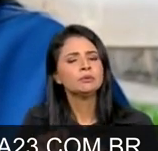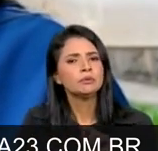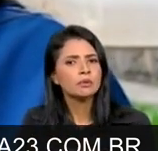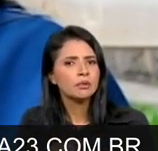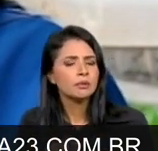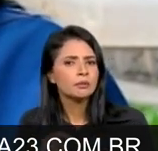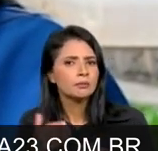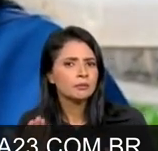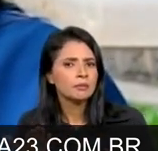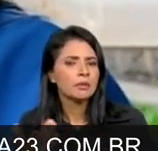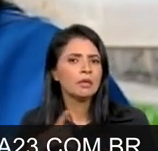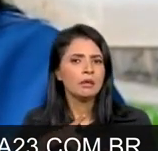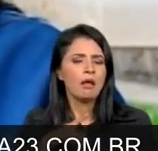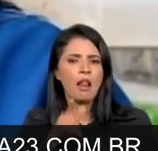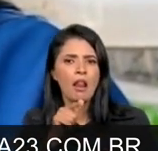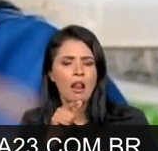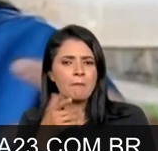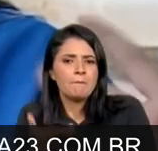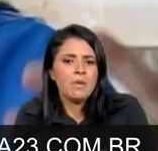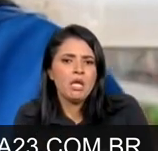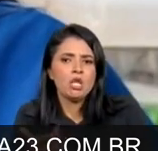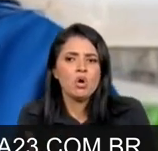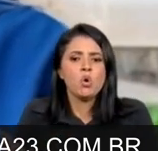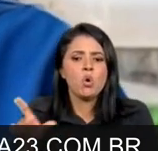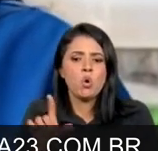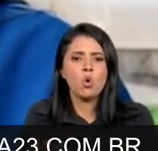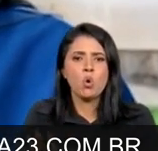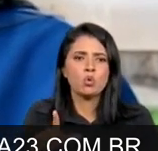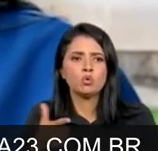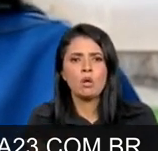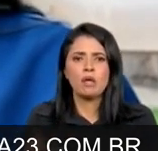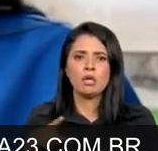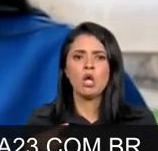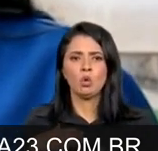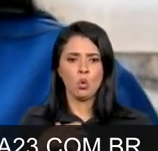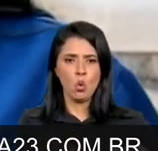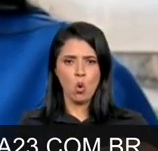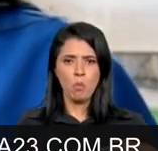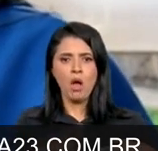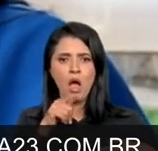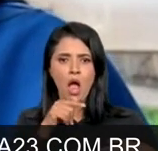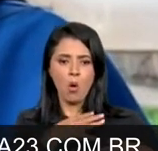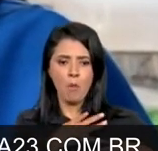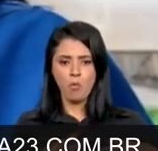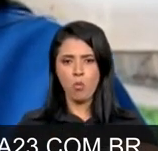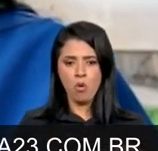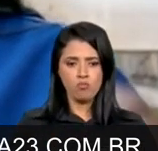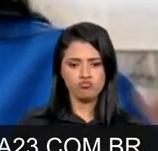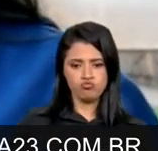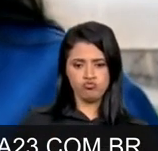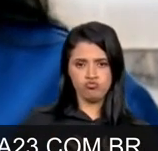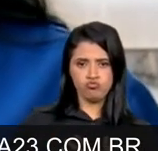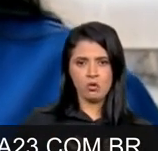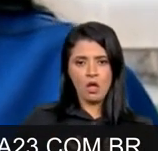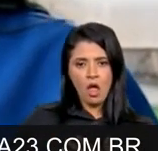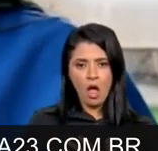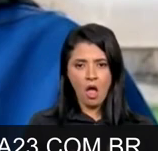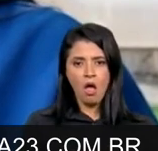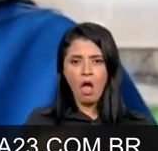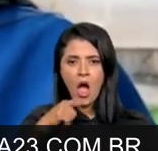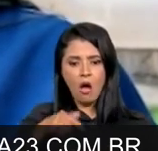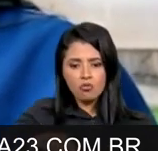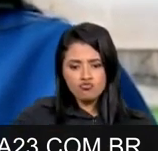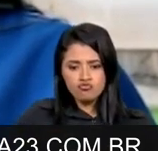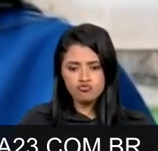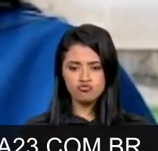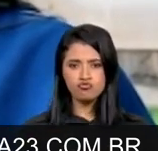à perda de líquido para outros espaços do corpo. Por exemplo, água no pulmão, água no abdômen, né?